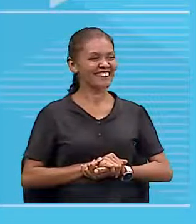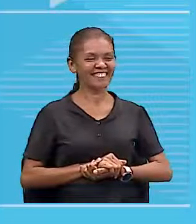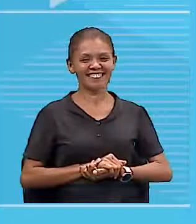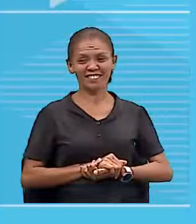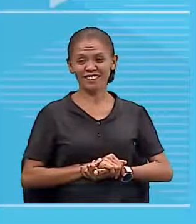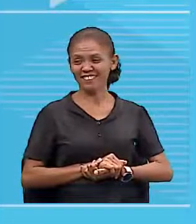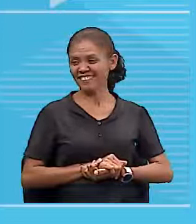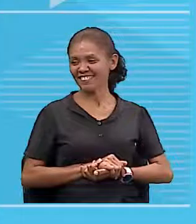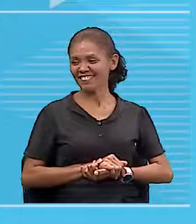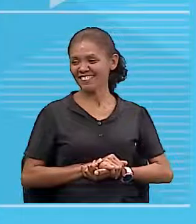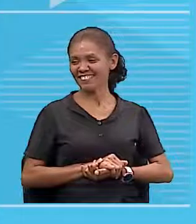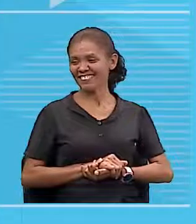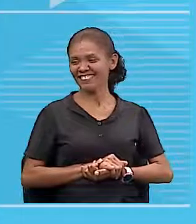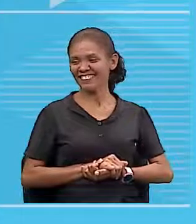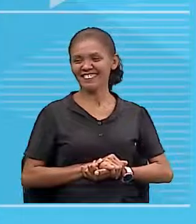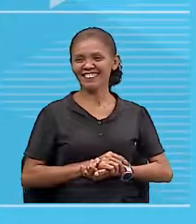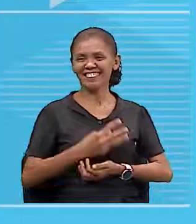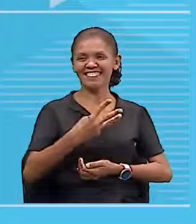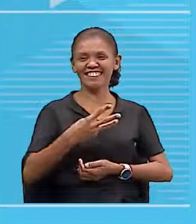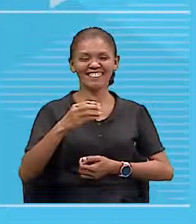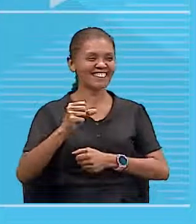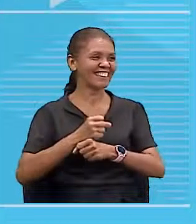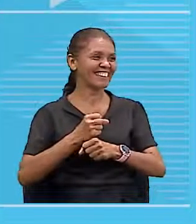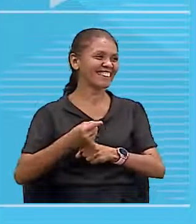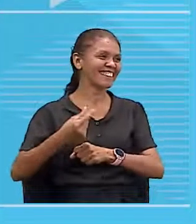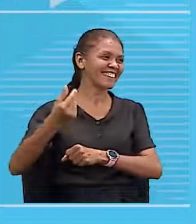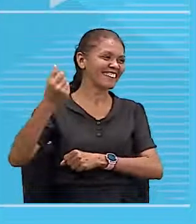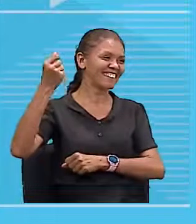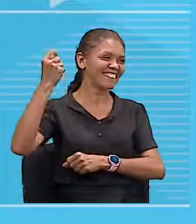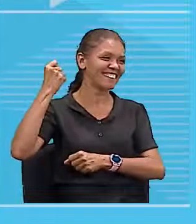atrás no Fusca fusquinha